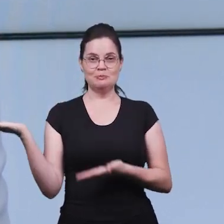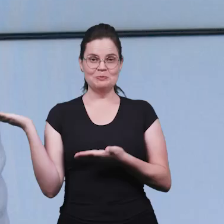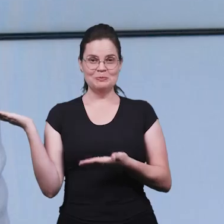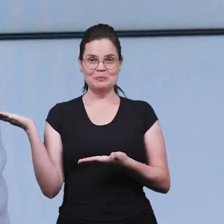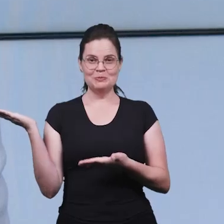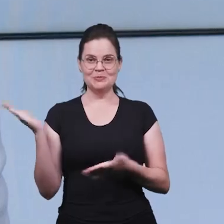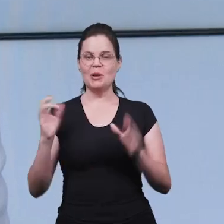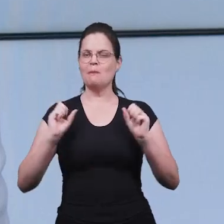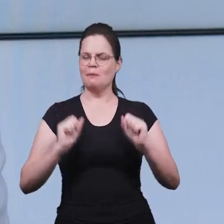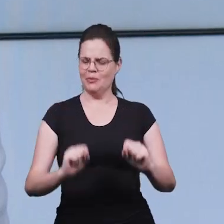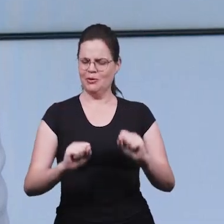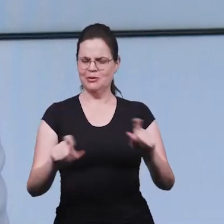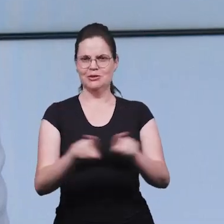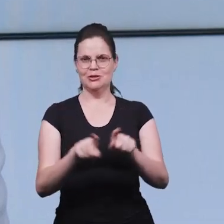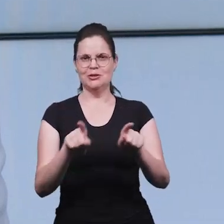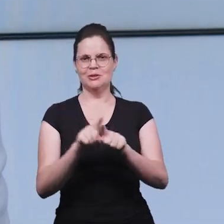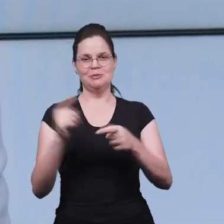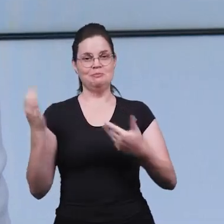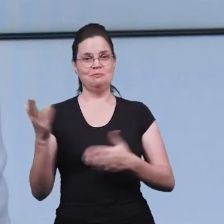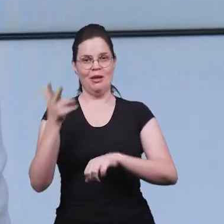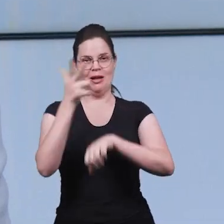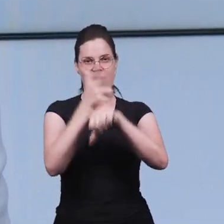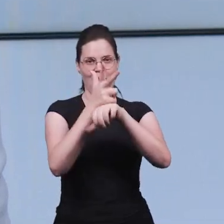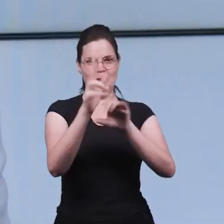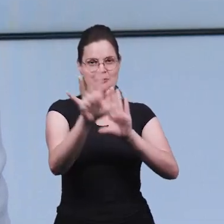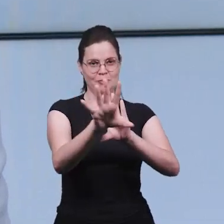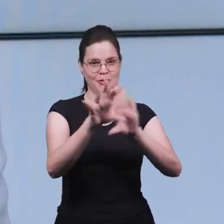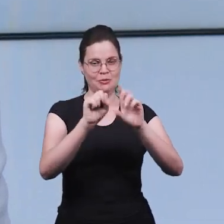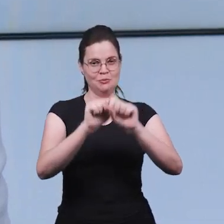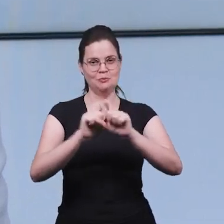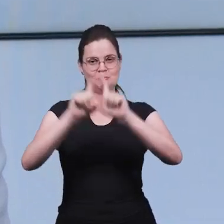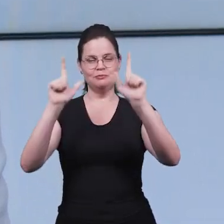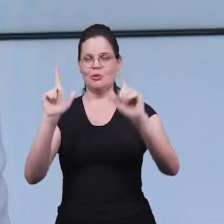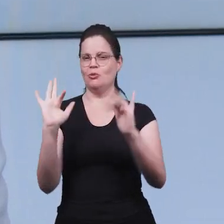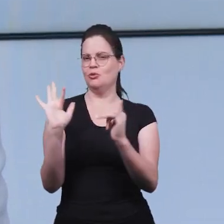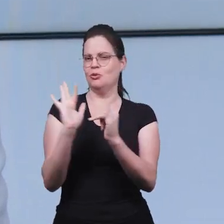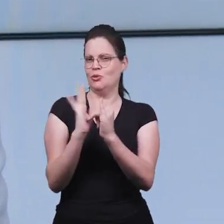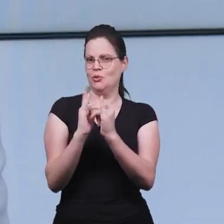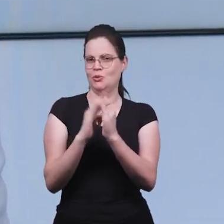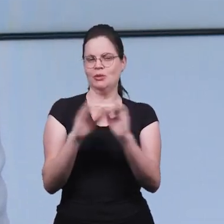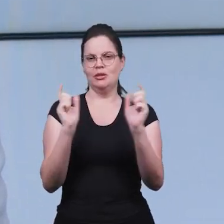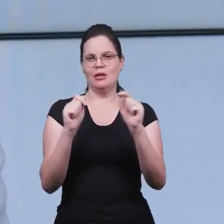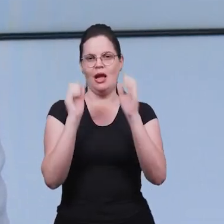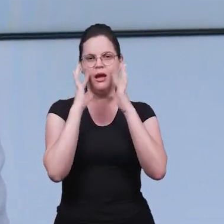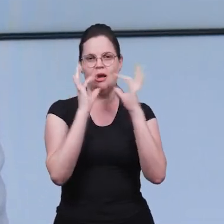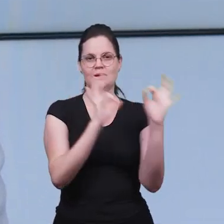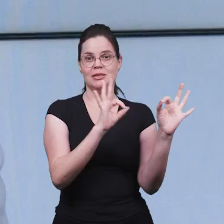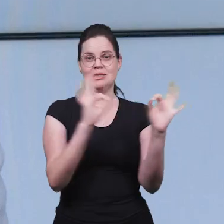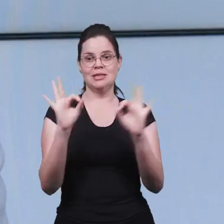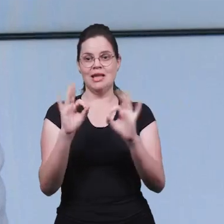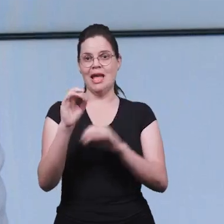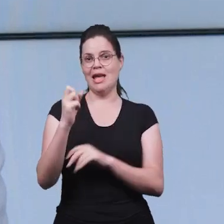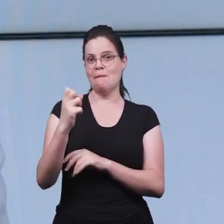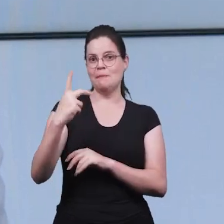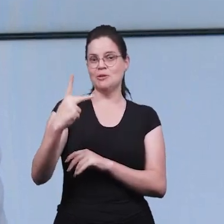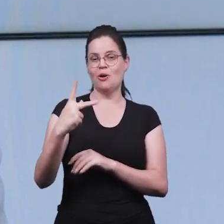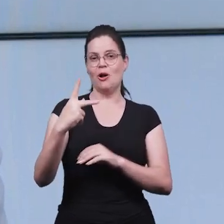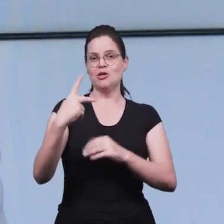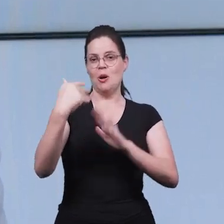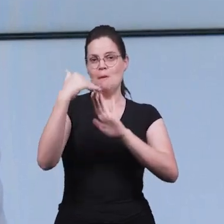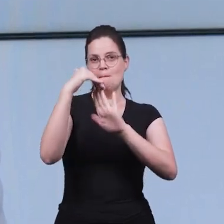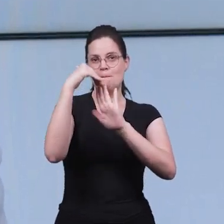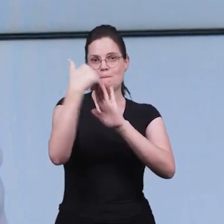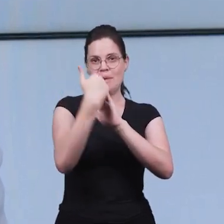o QR Code aqui ao lado. Você, se quiser, pode apontar a câmera para esse QR Code e você tem a oportunidade de assistir a todas